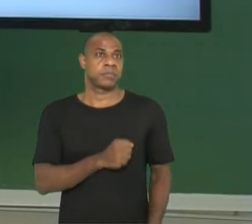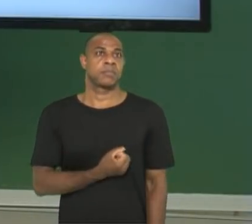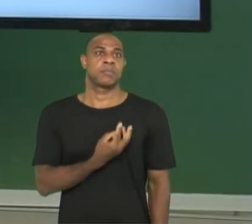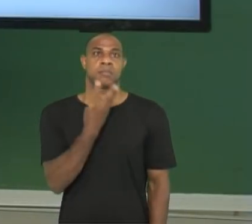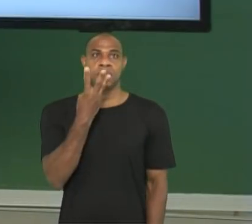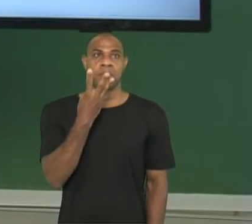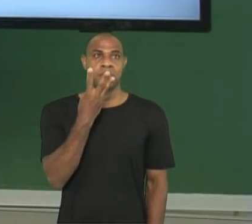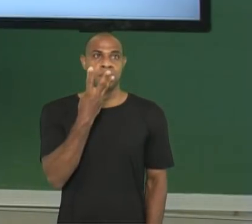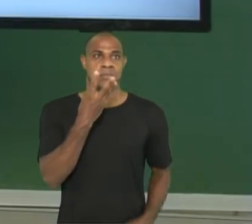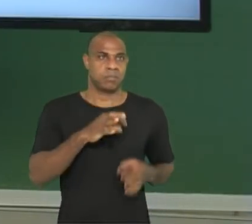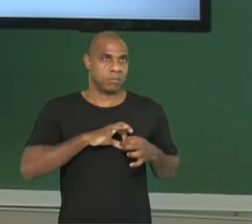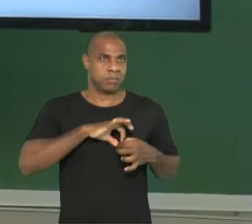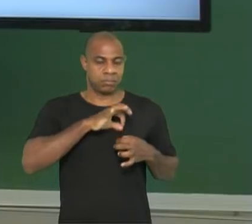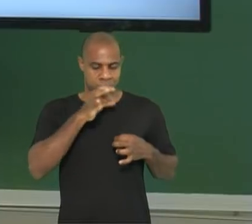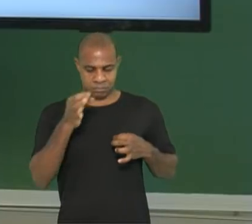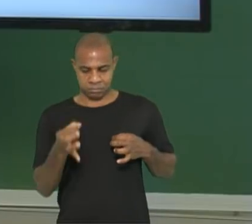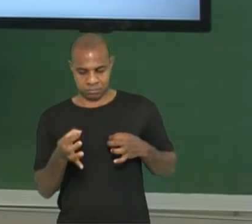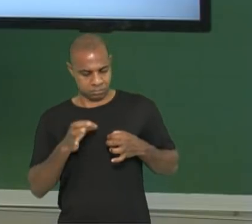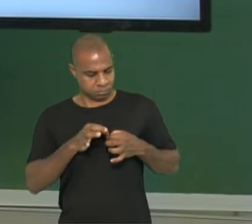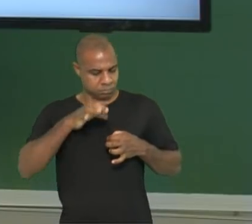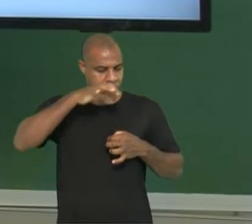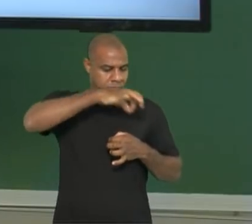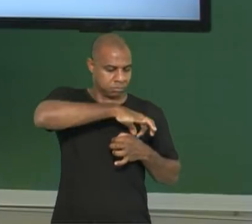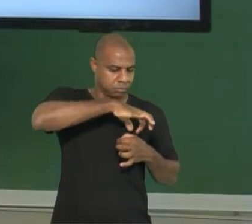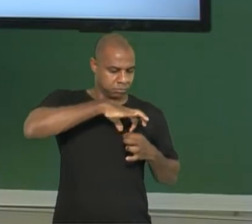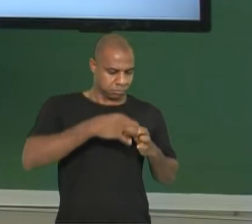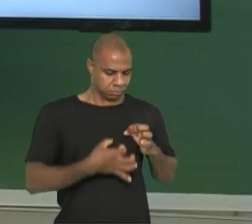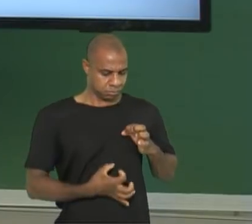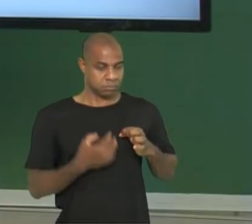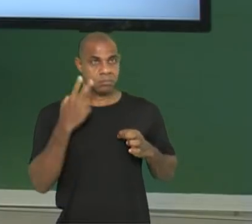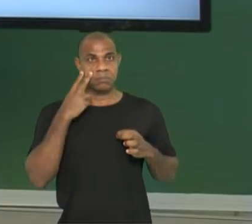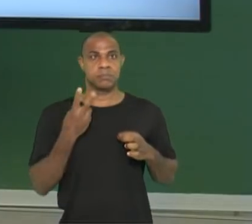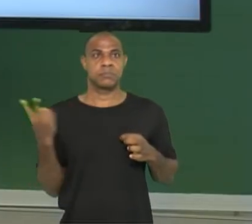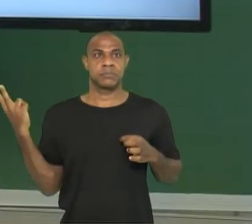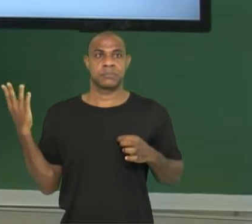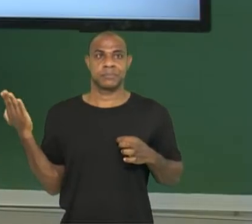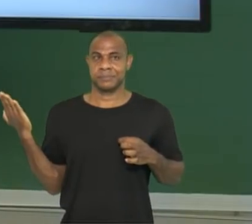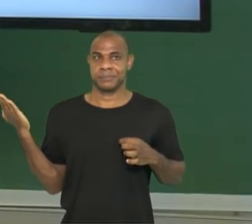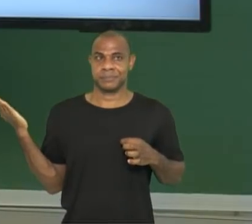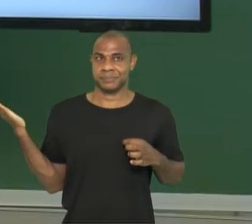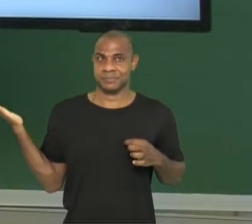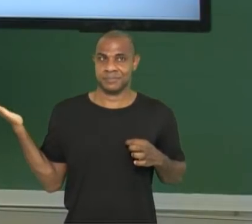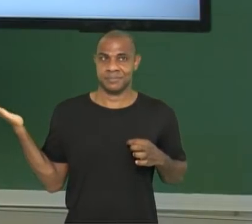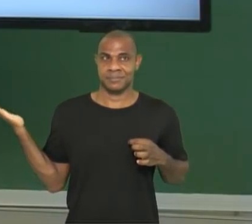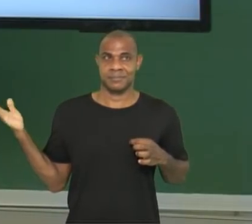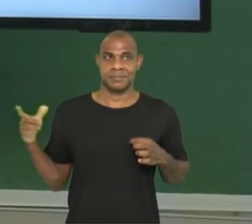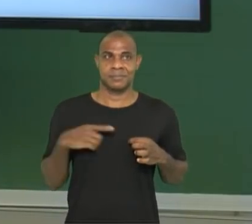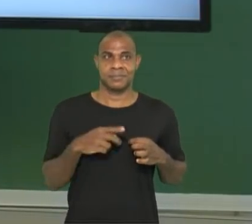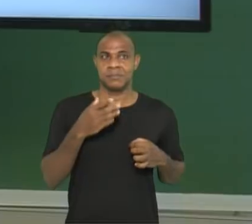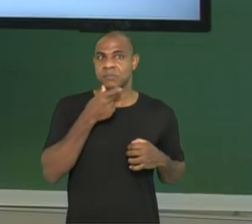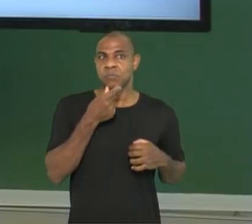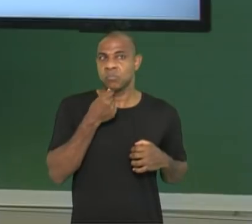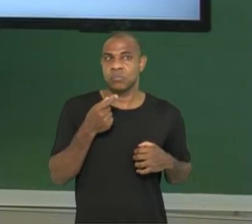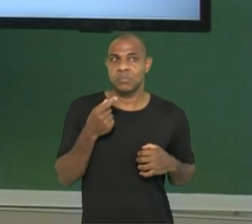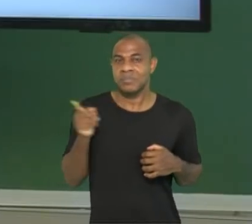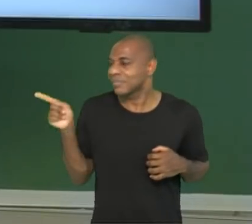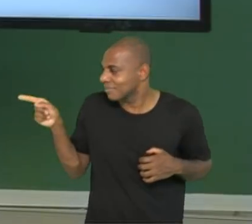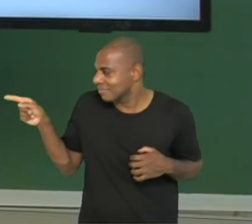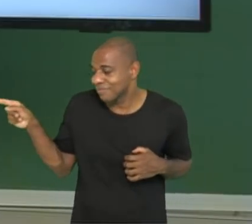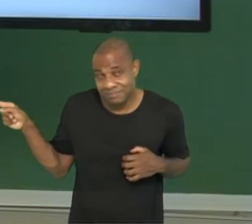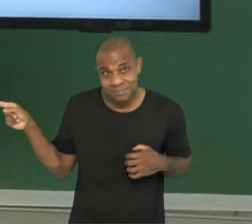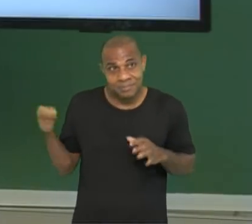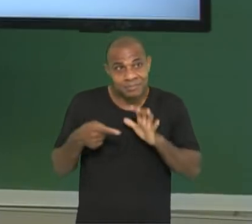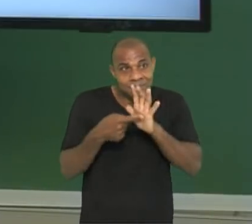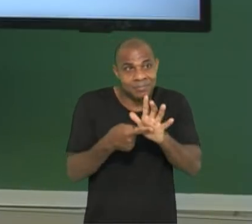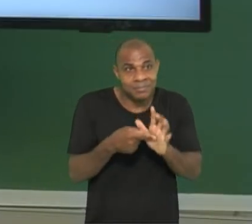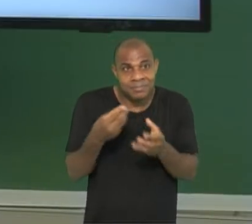3 câmaras, 2 átrios e um ventrículo. E a gente tem aqui, ó, esse cara que é o tortoise, para mostrar pra gente,